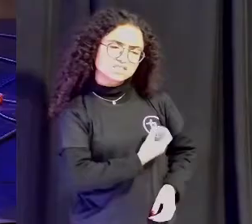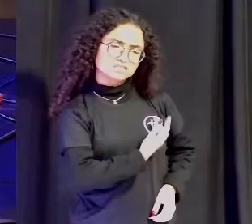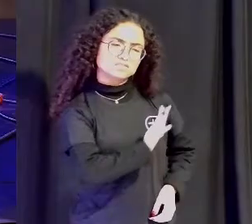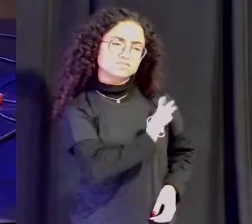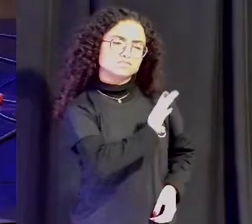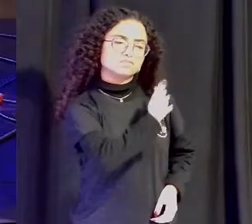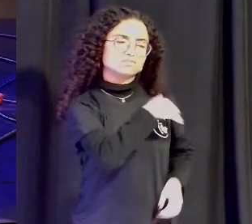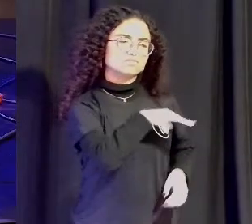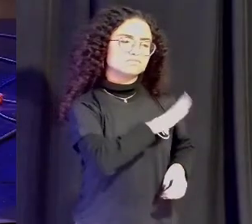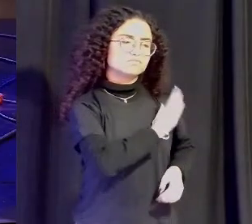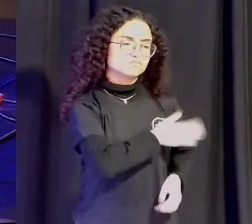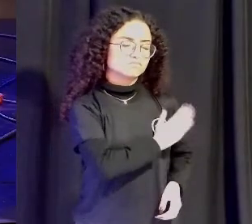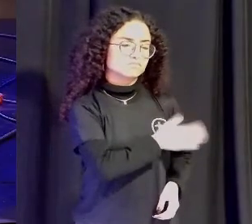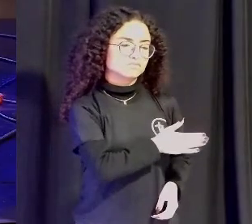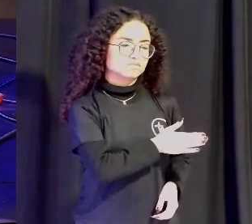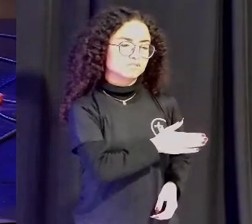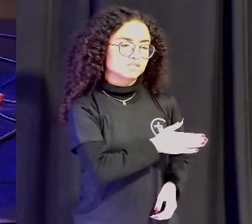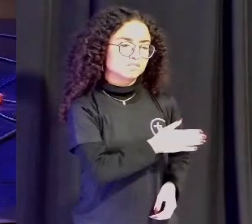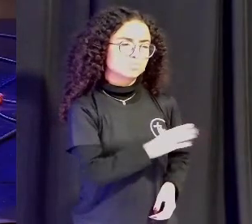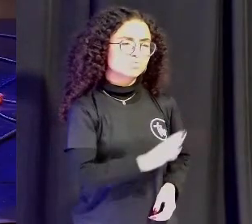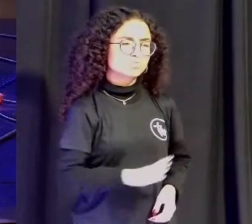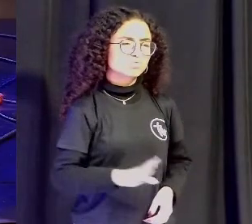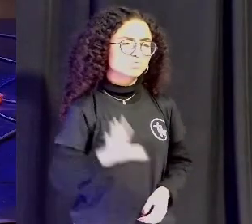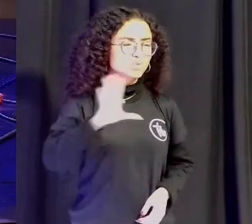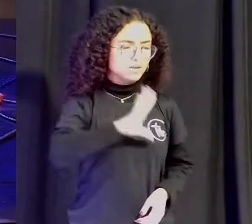paixão que vem do Senhor,